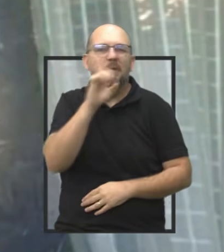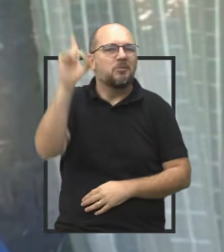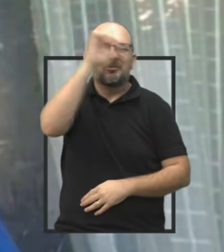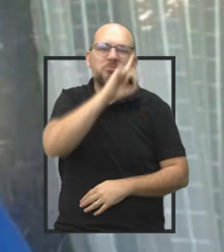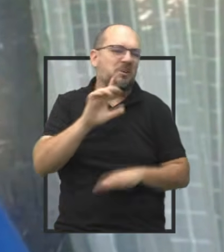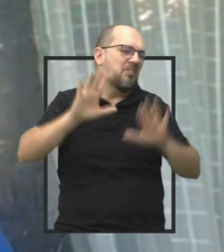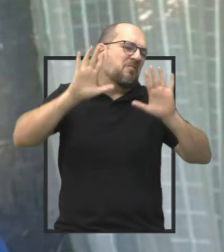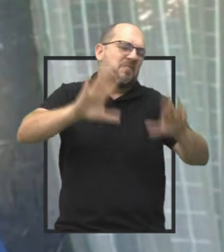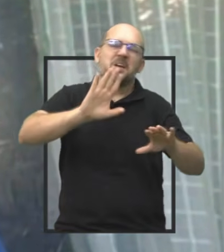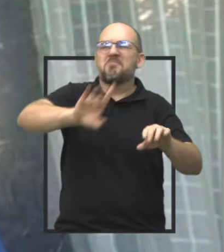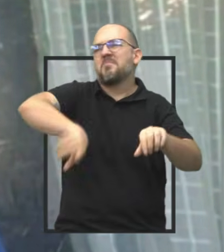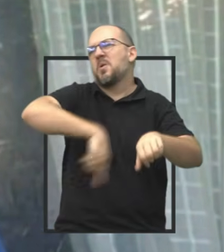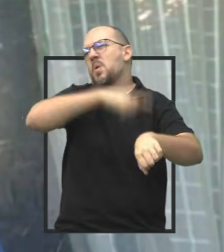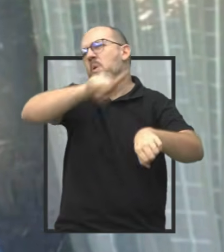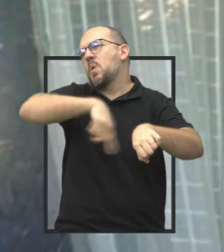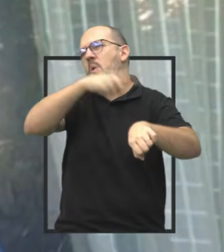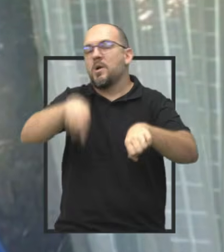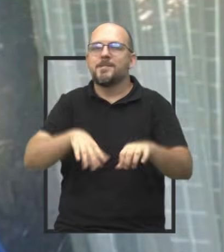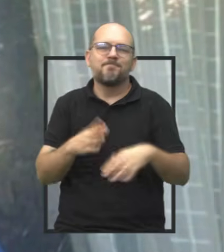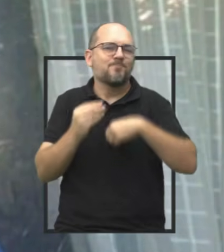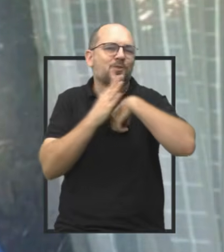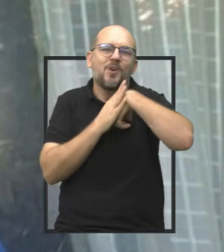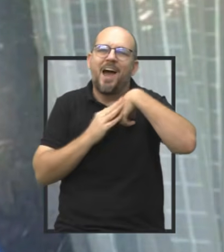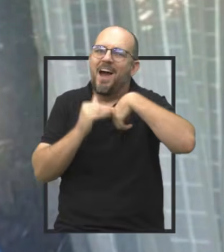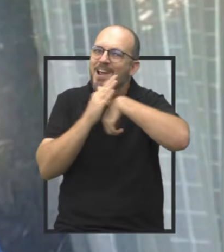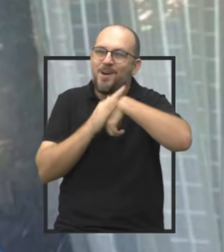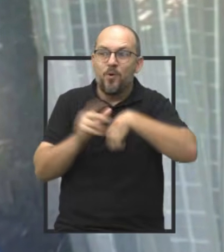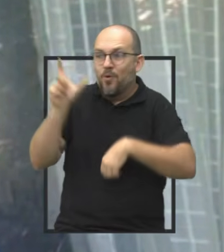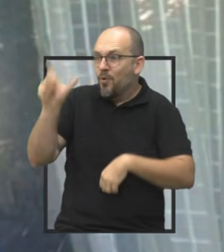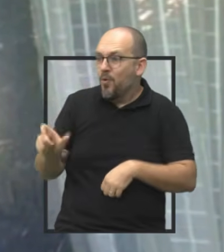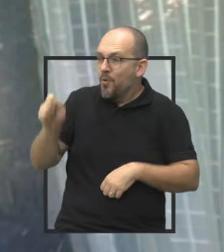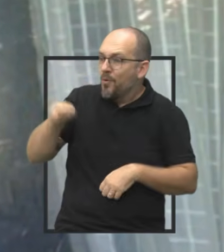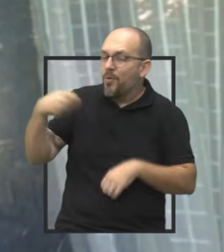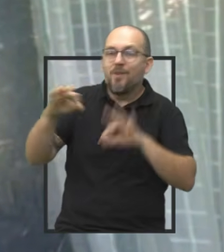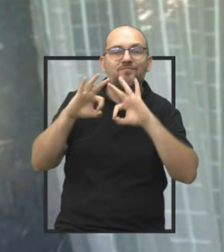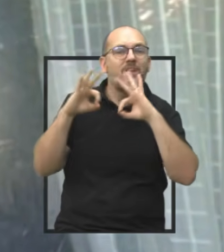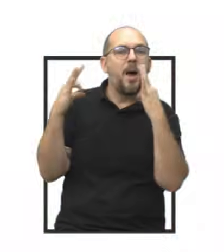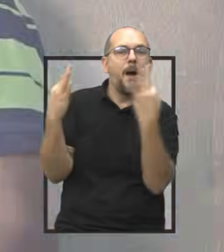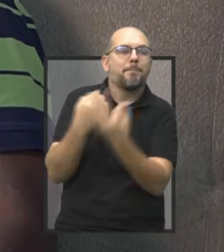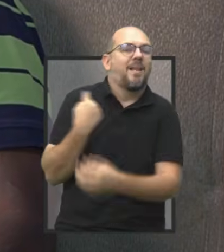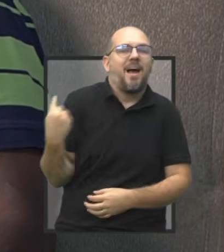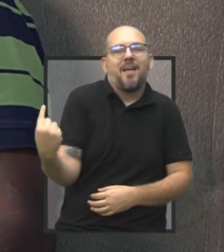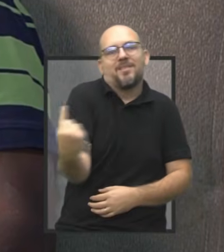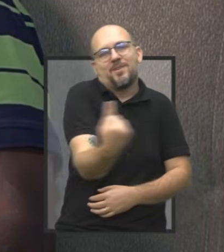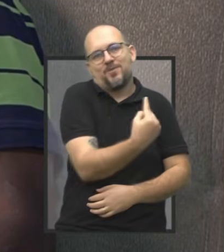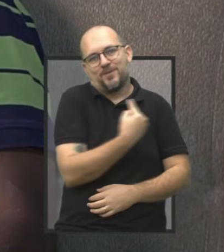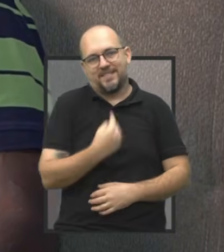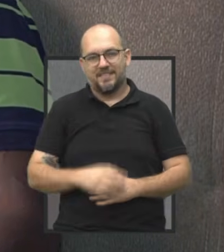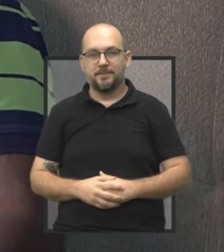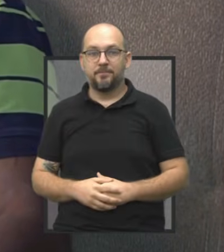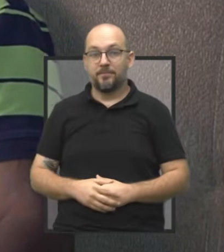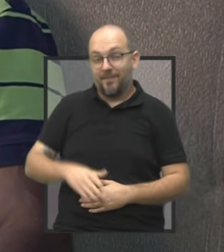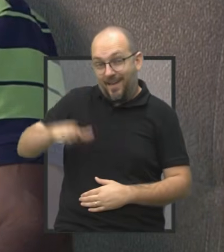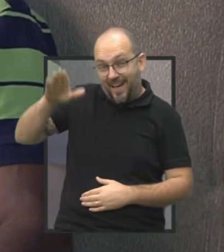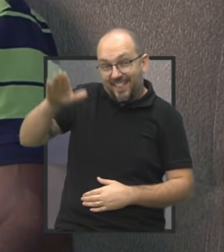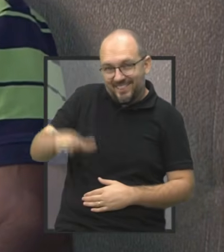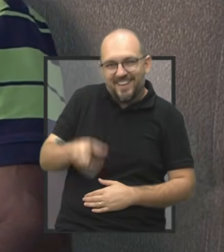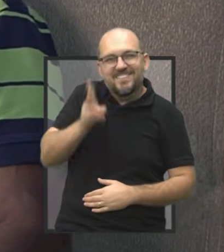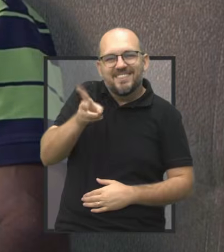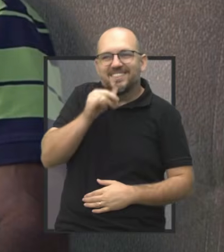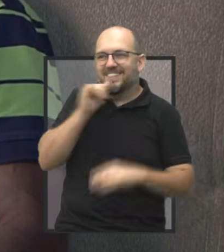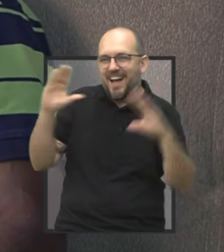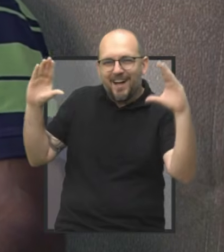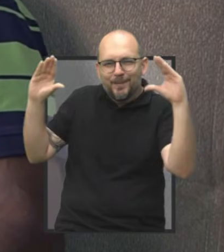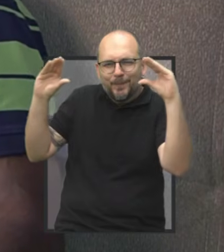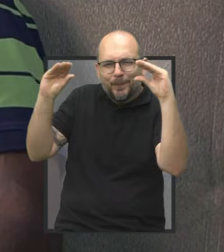lá. Então, era uma pessoa muito querida. Ele virou família de cada um de nós. À tarde aqui, ó, ele chegava na boca